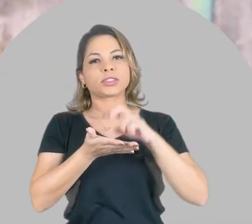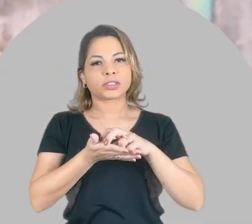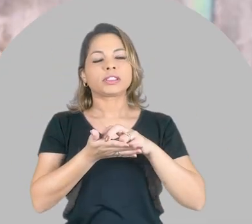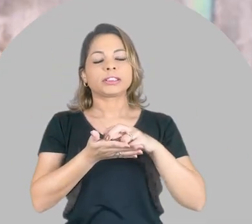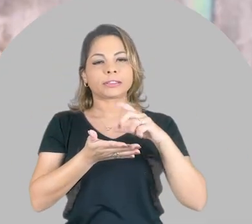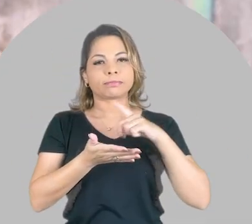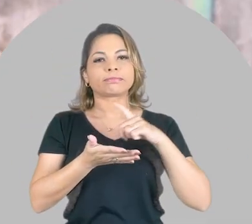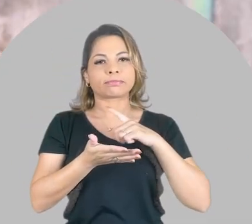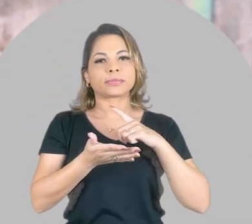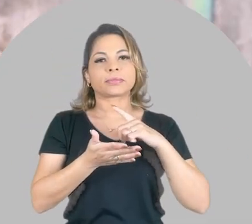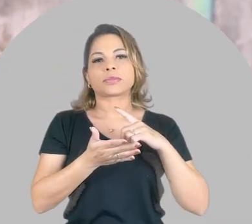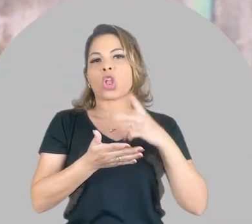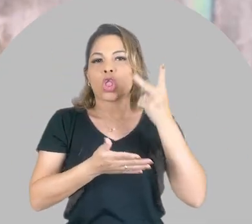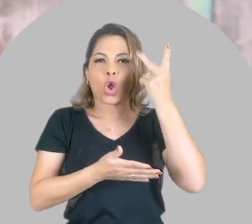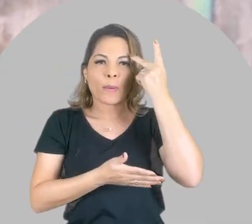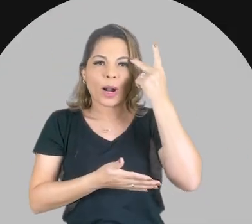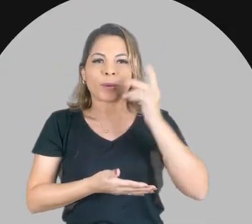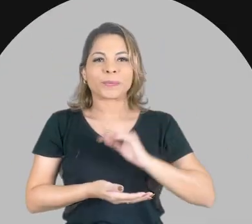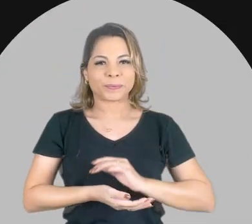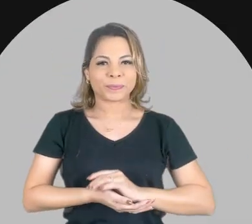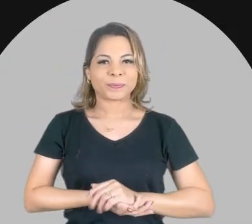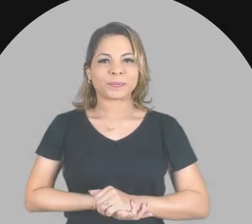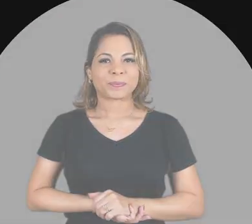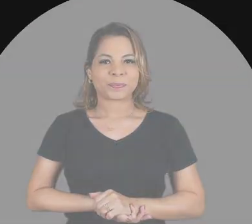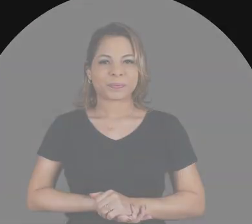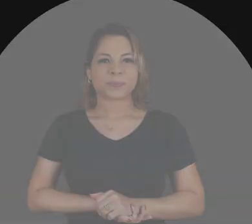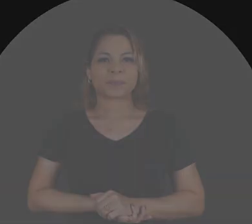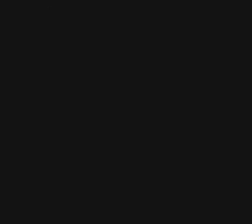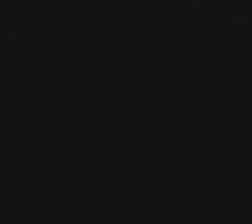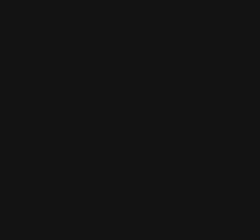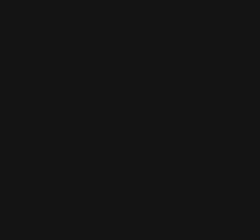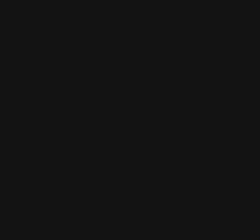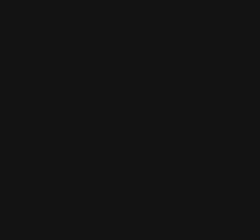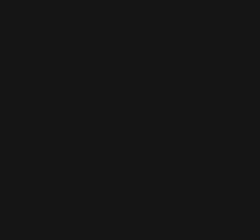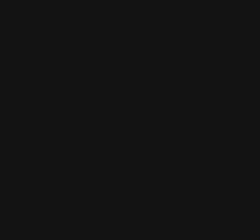hop, emerge das nossas camadas mais populares, assim.